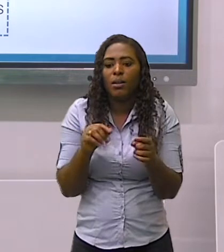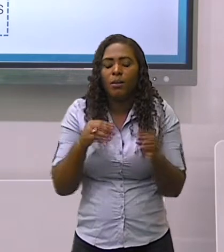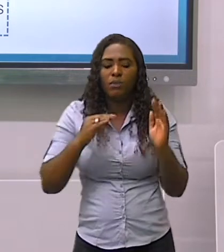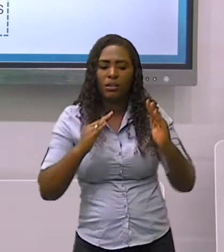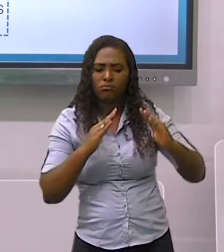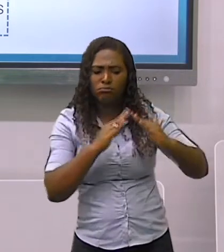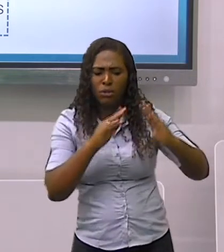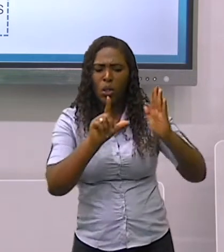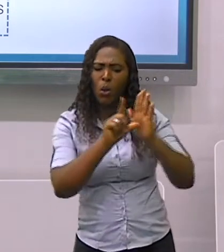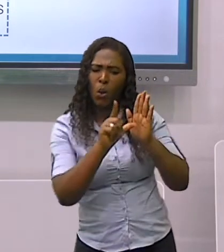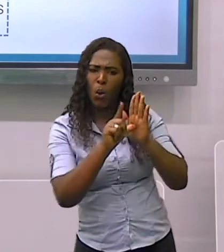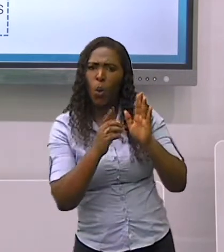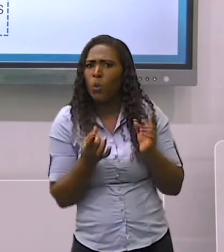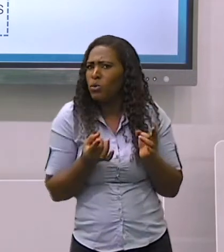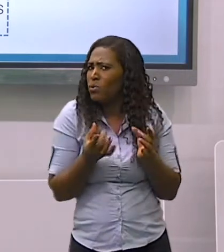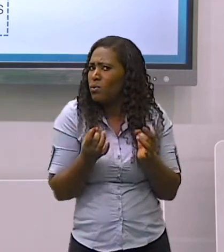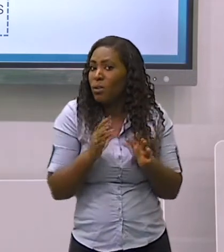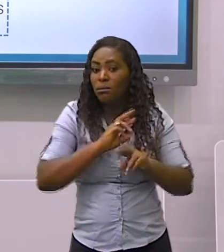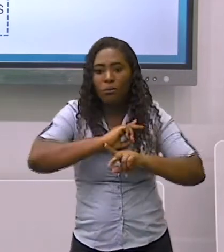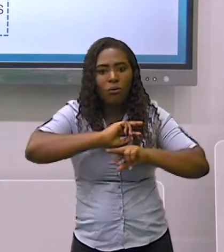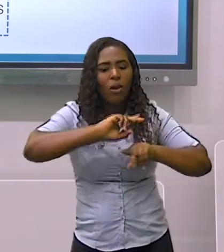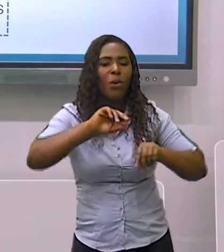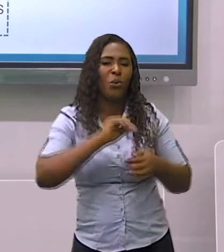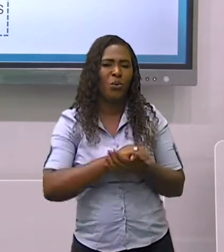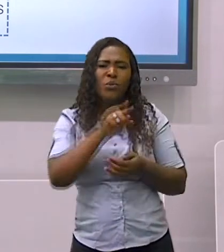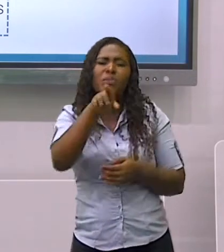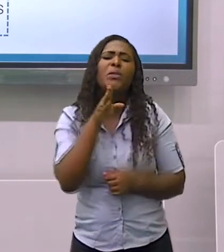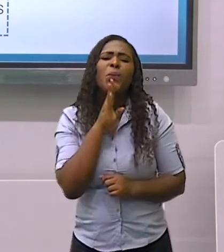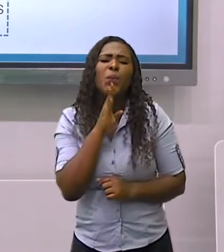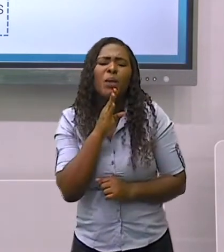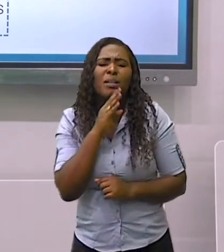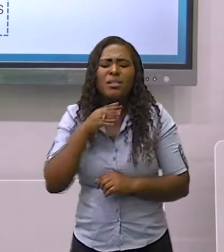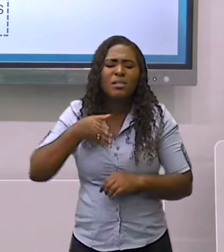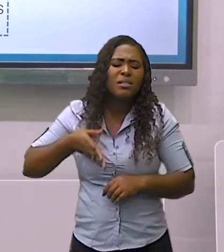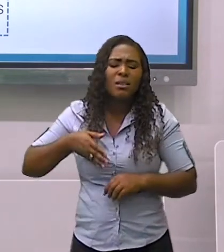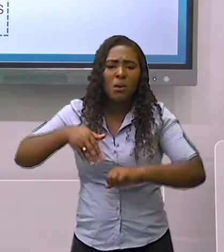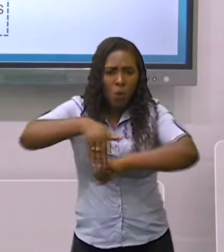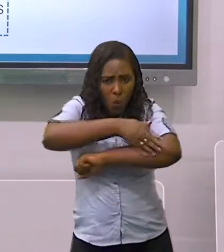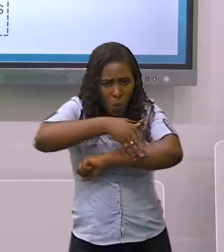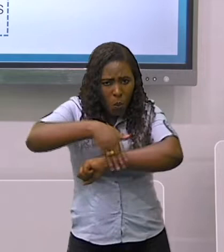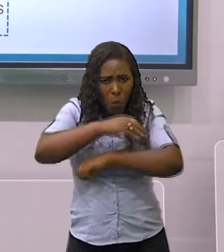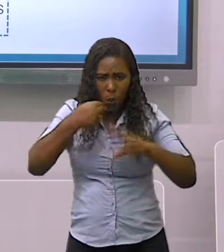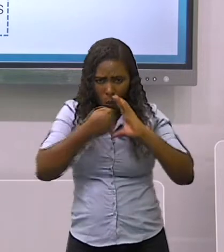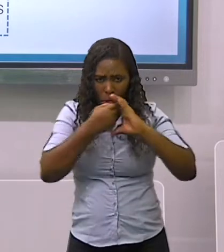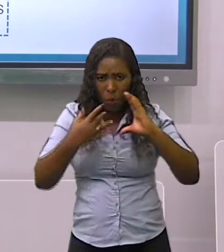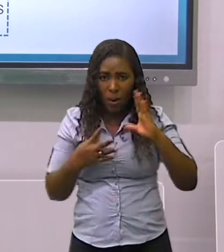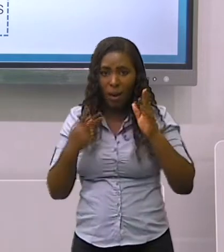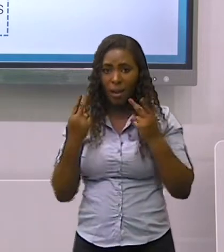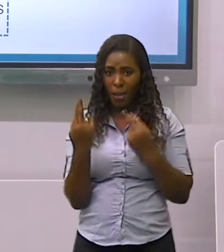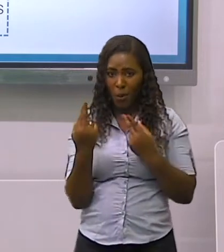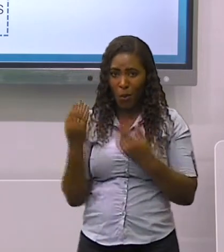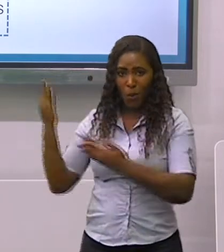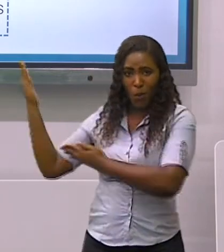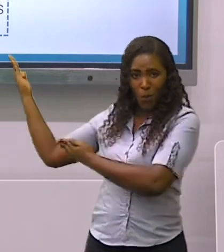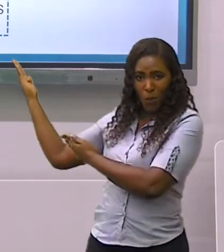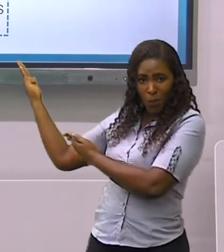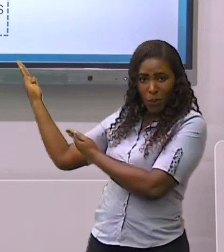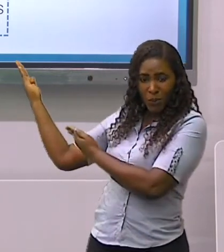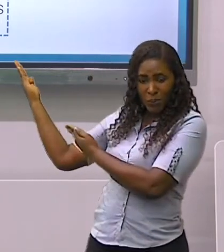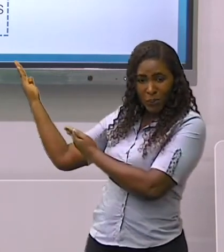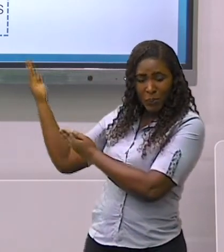esta característica? O seu município possui alguma rua com esta